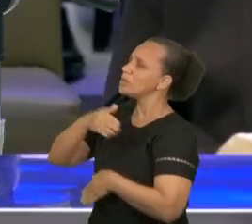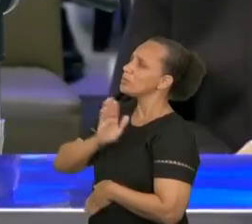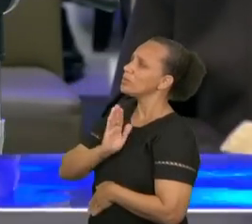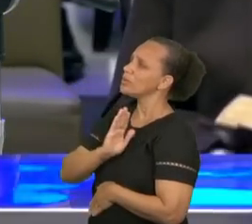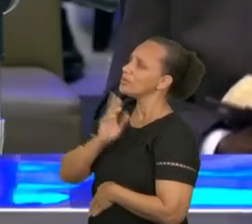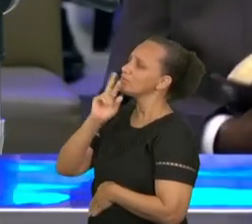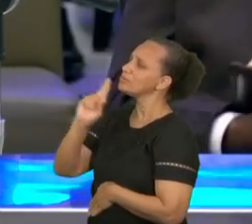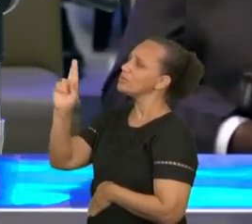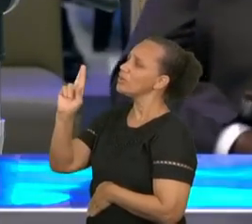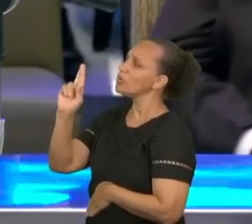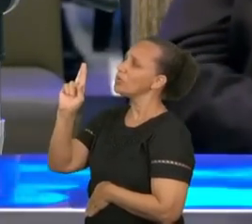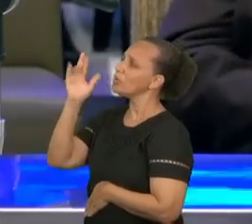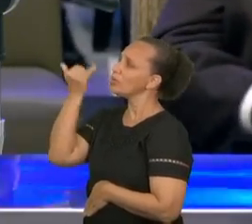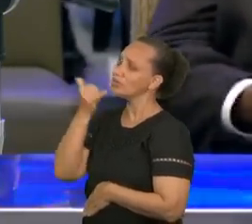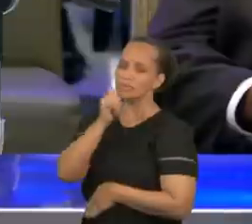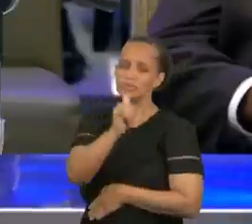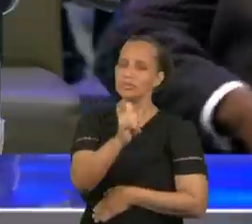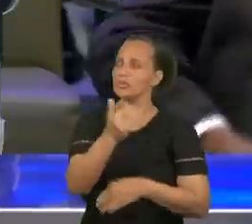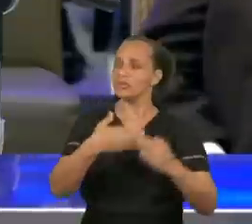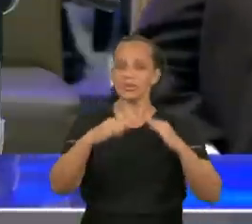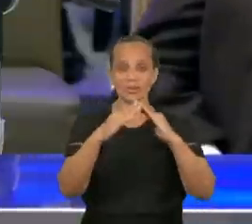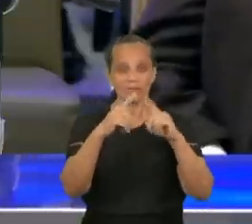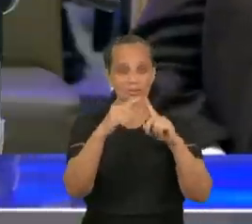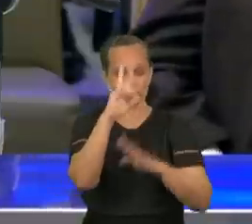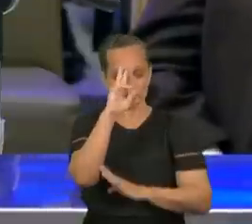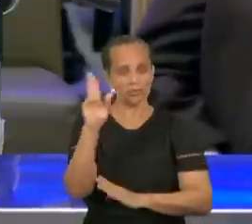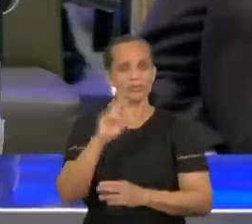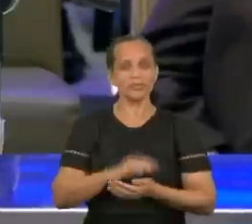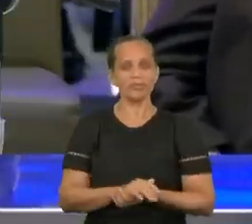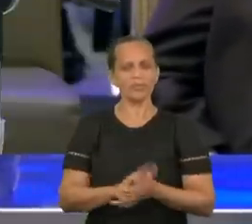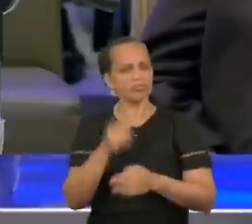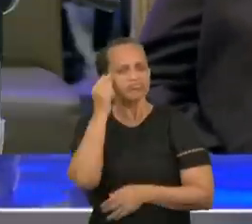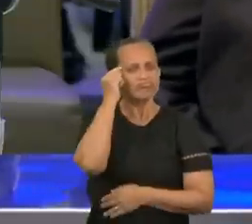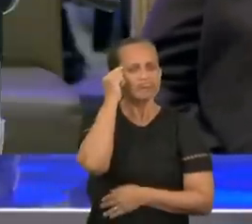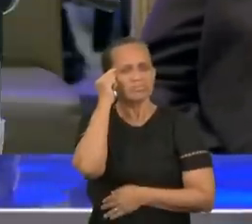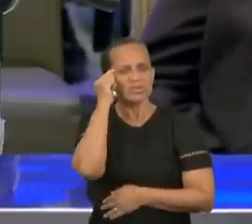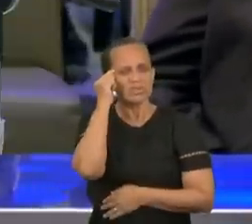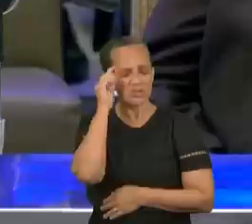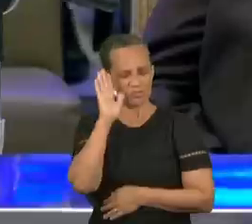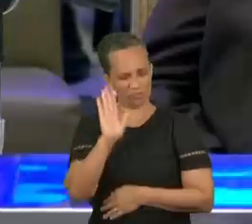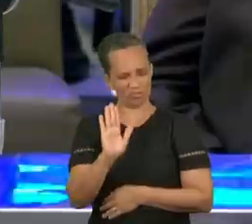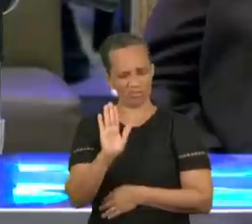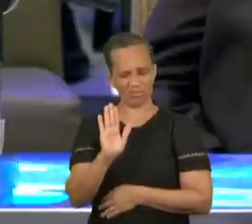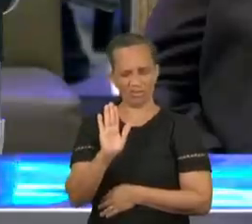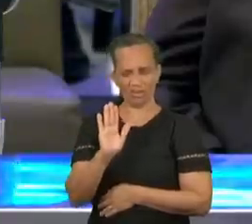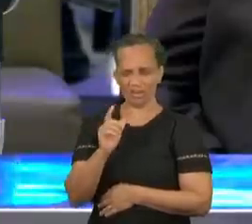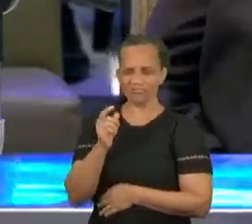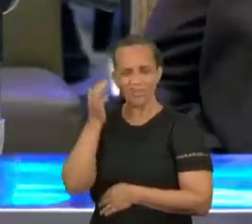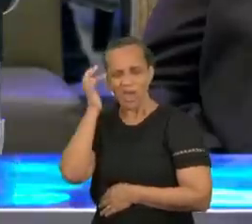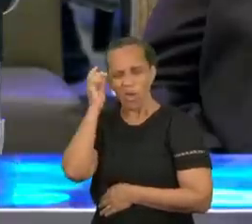para trazer a palavra tua igreja e eu pensava Será que não faltou uma palavra